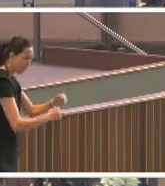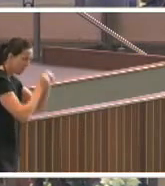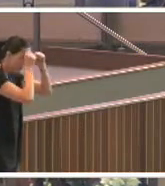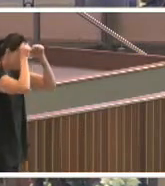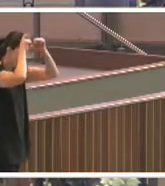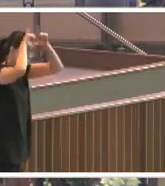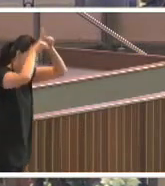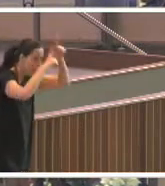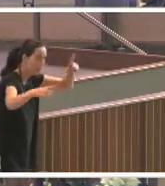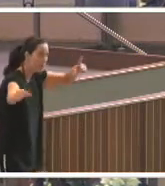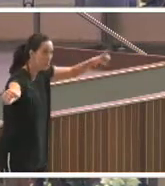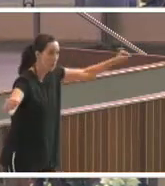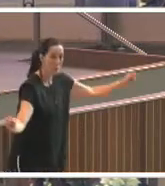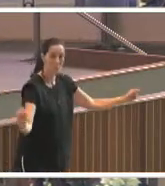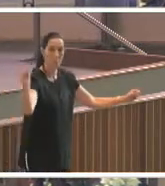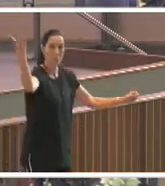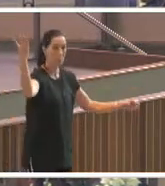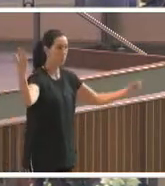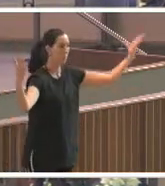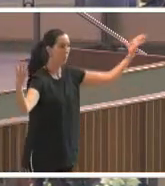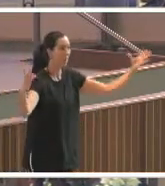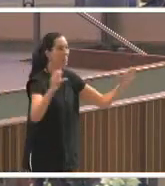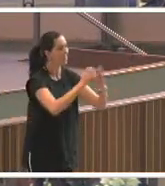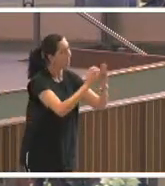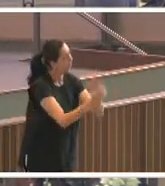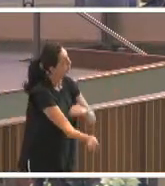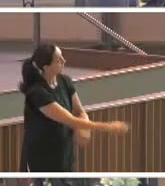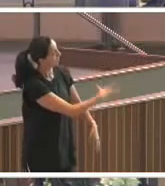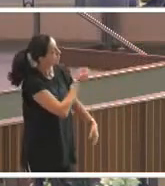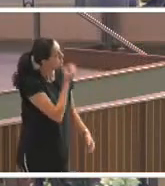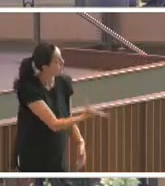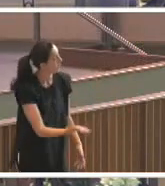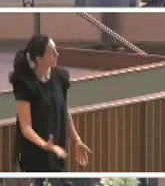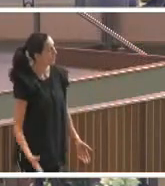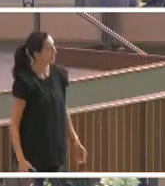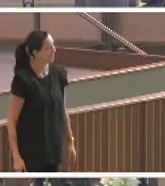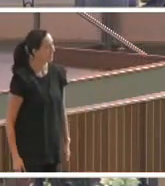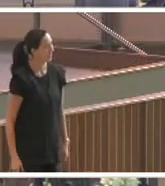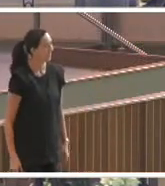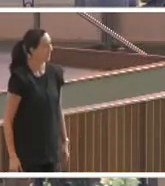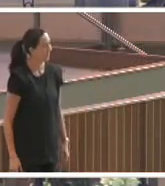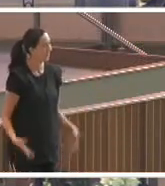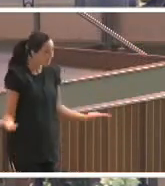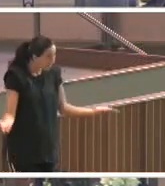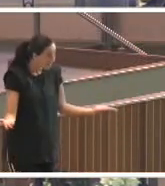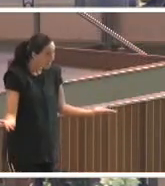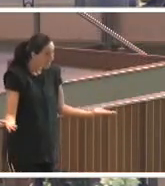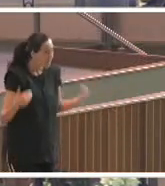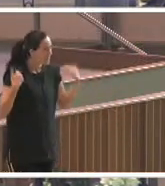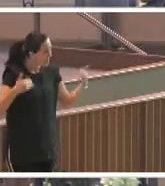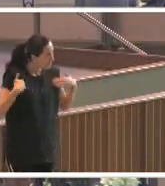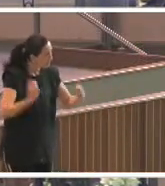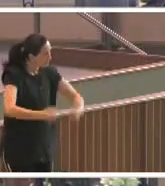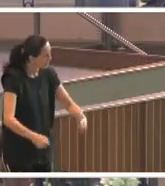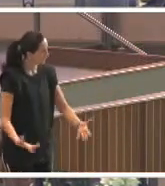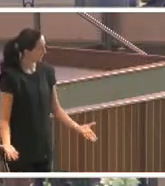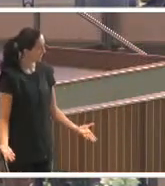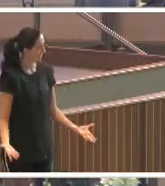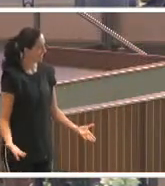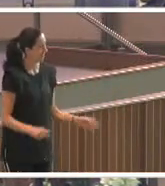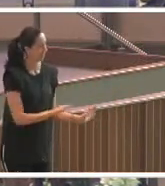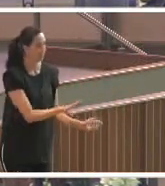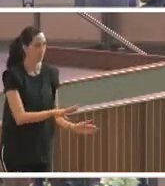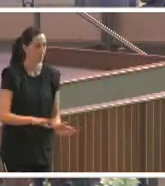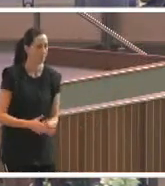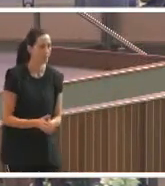Meu pai tinha umas frases muito interessantes. Ele diz assim: o bom líder não é aquele que faz com